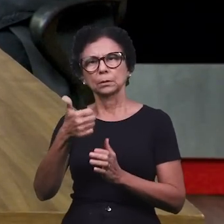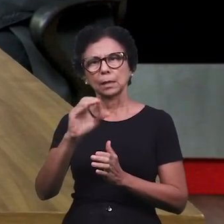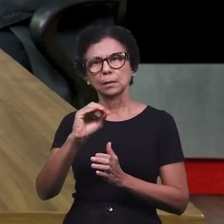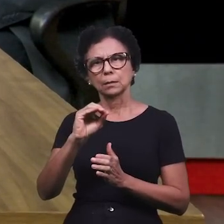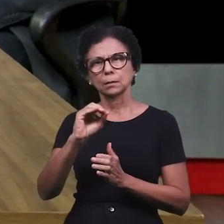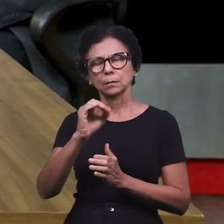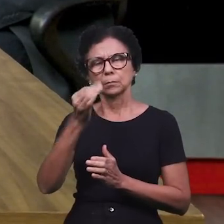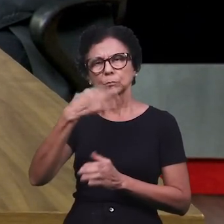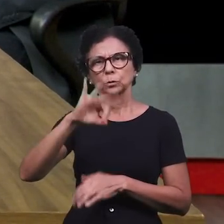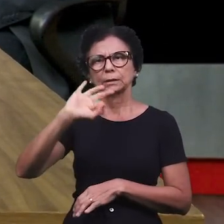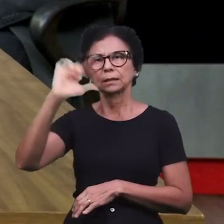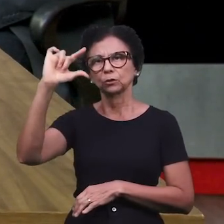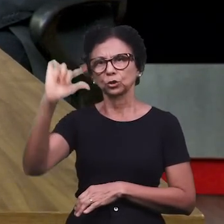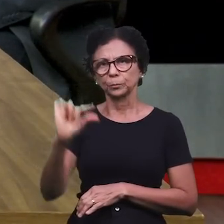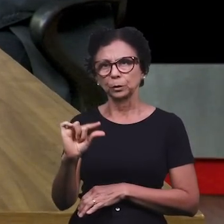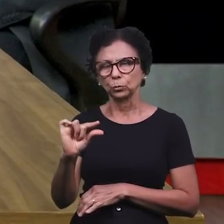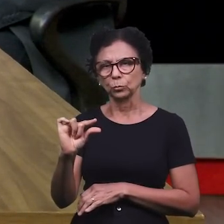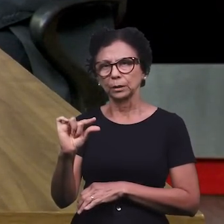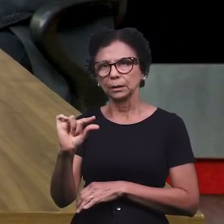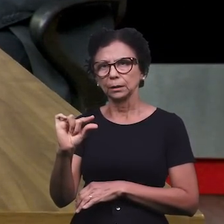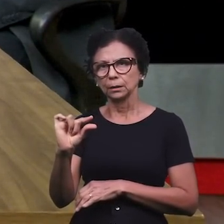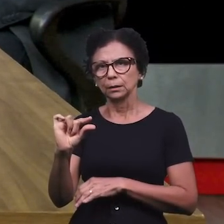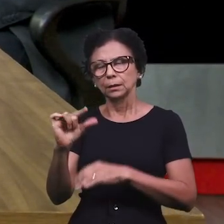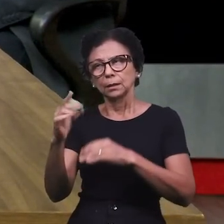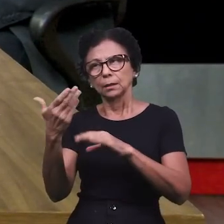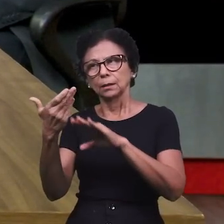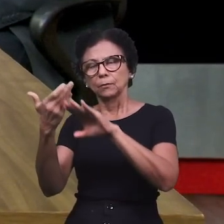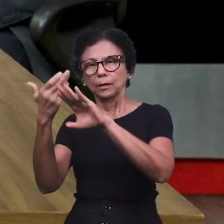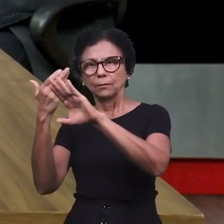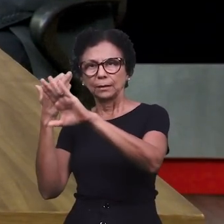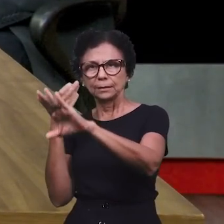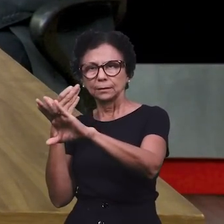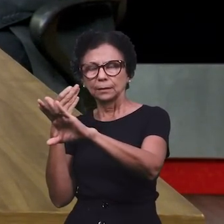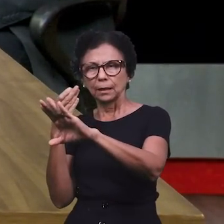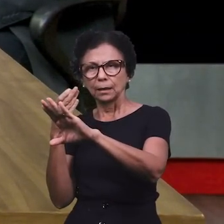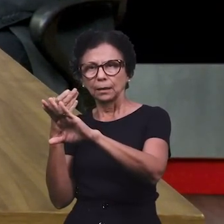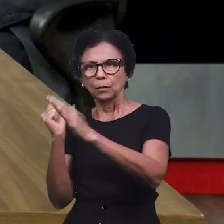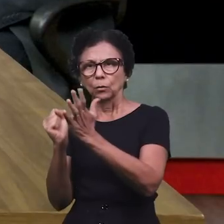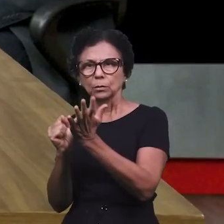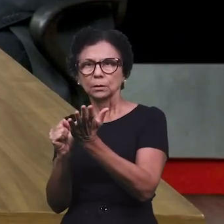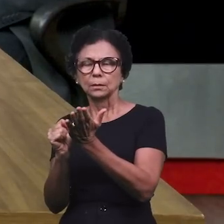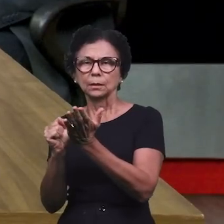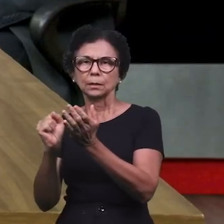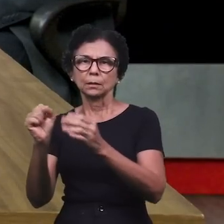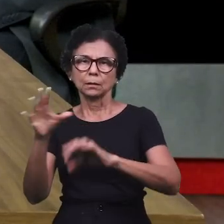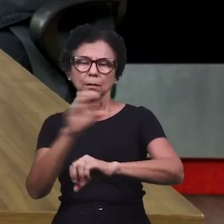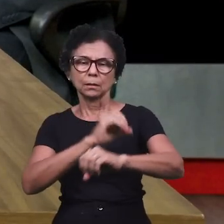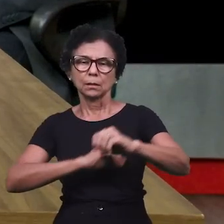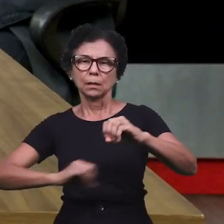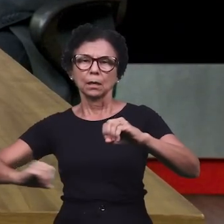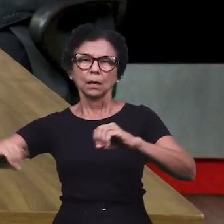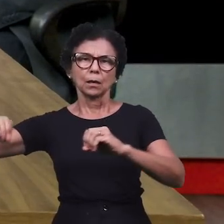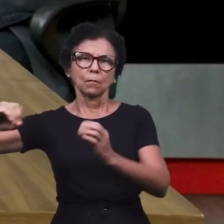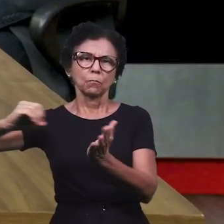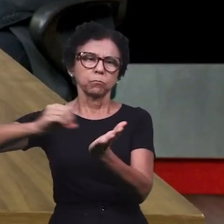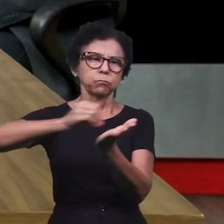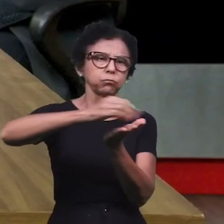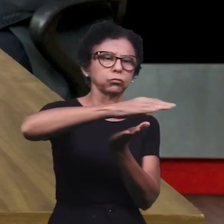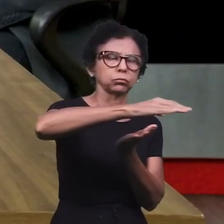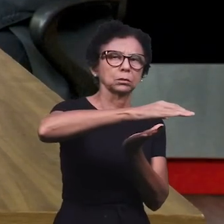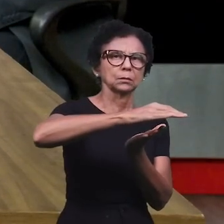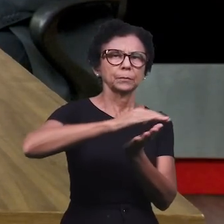trazer ele vai bater aqui na Terra. Se a gente afastar, ele vai ser expelido da órbita. Esse é o problema de